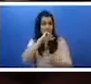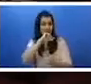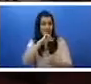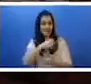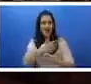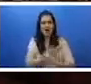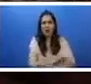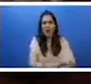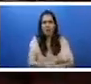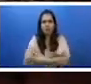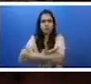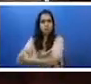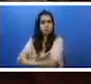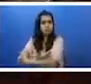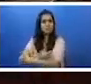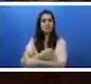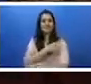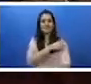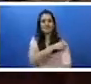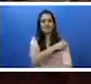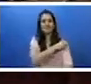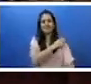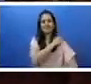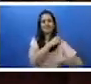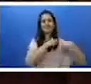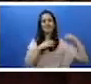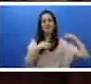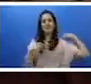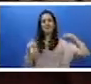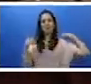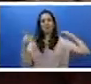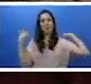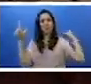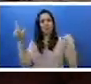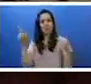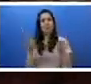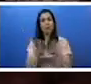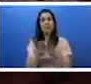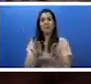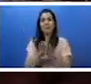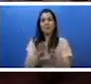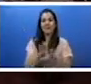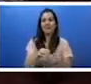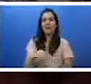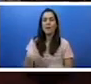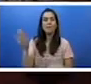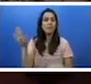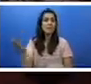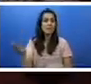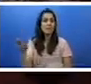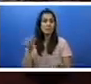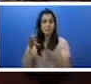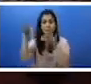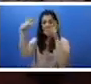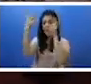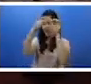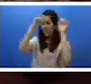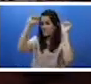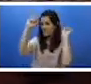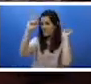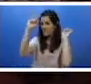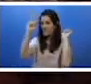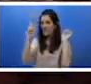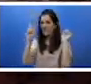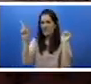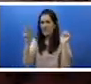um lugar para outro. E o Pequeno Príncipe, que ele utilizava um